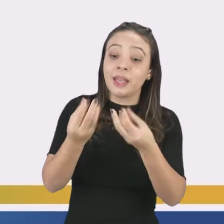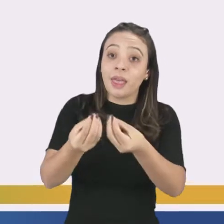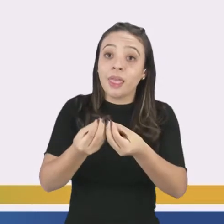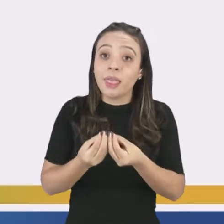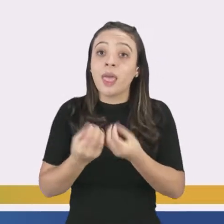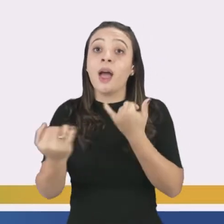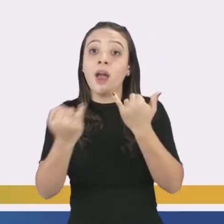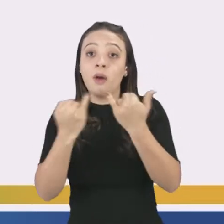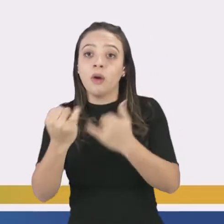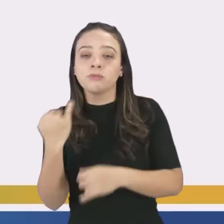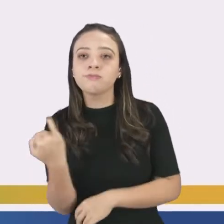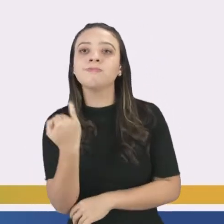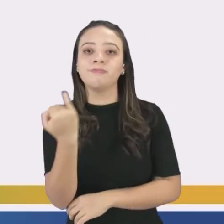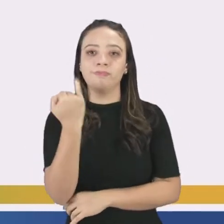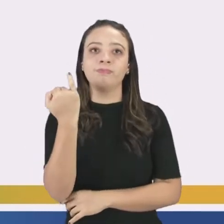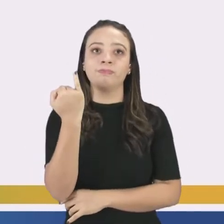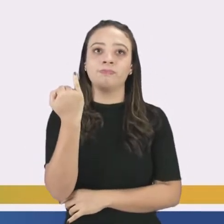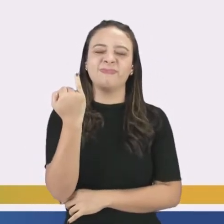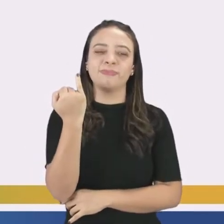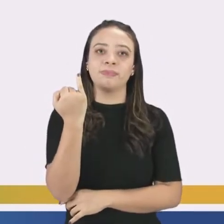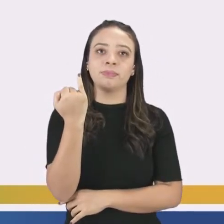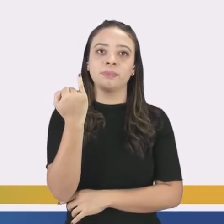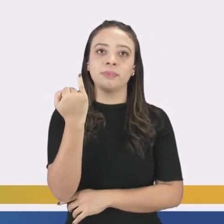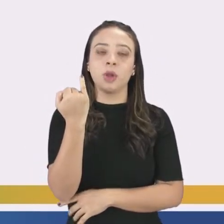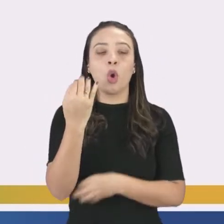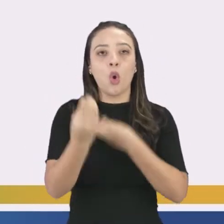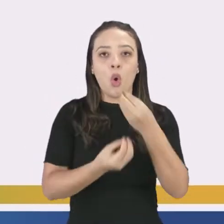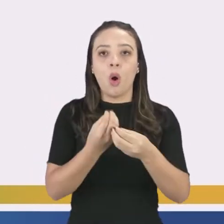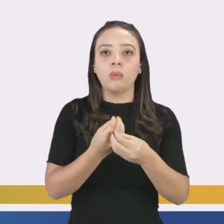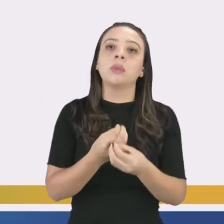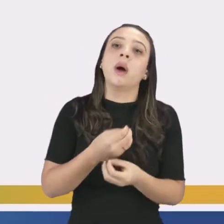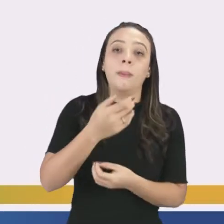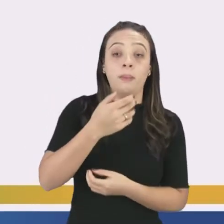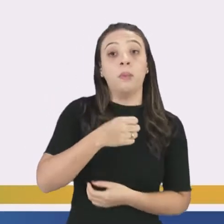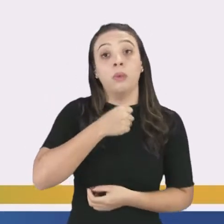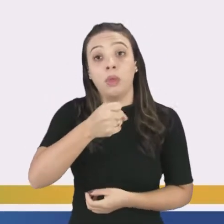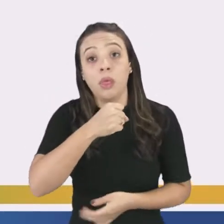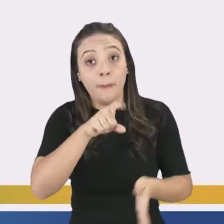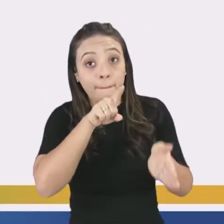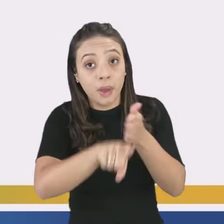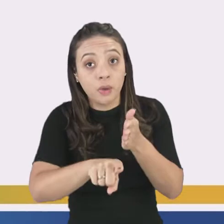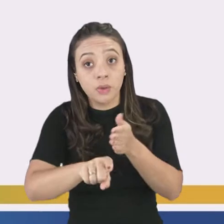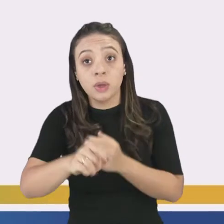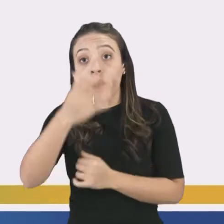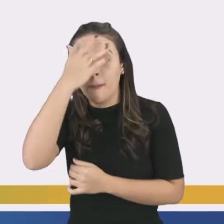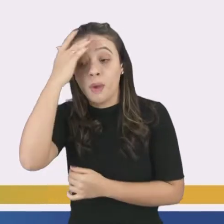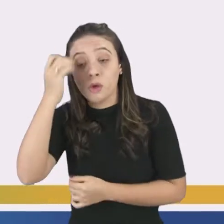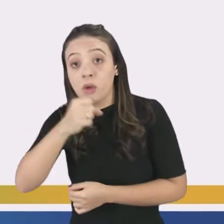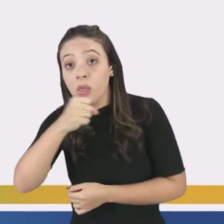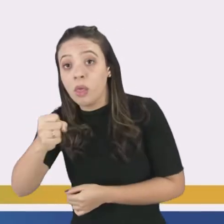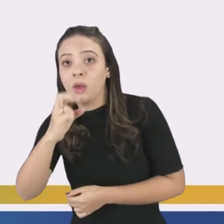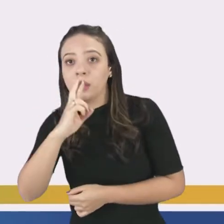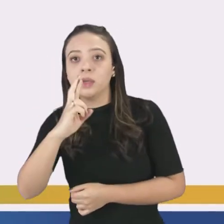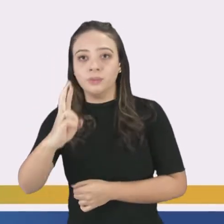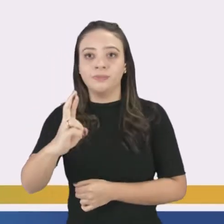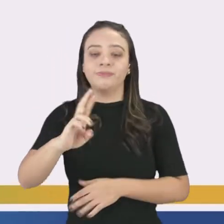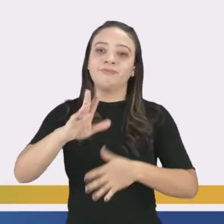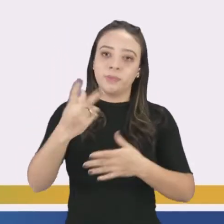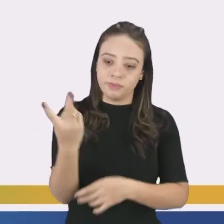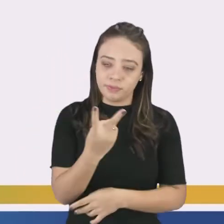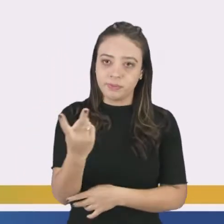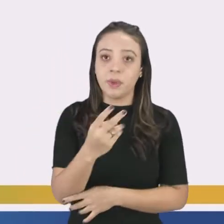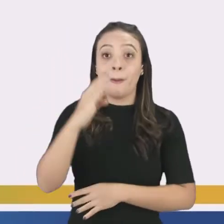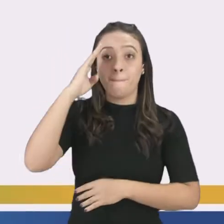são necessárias a partir das perguntas do entrevistador. Então, eles são os personagens principais desse